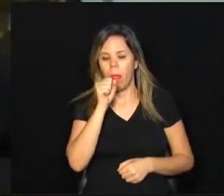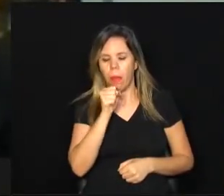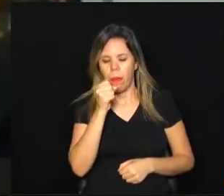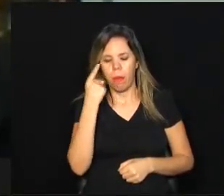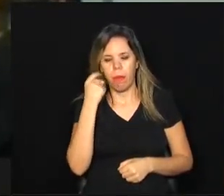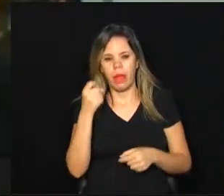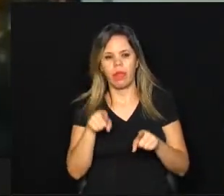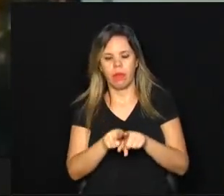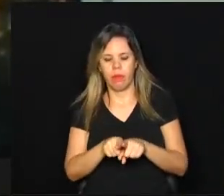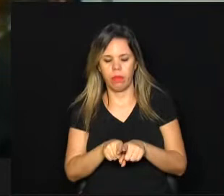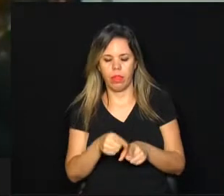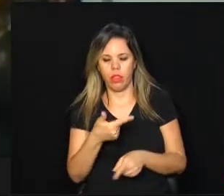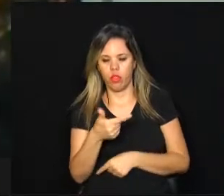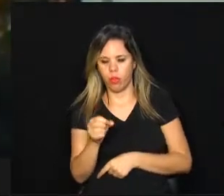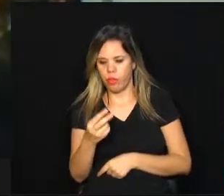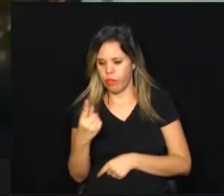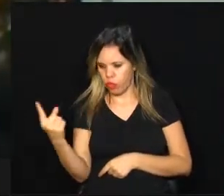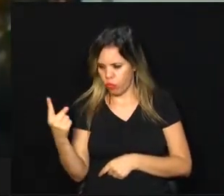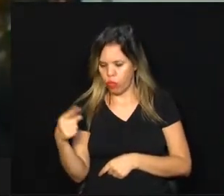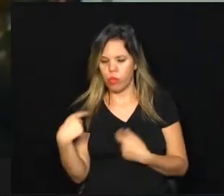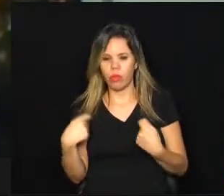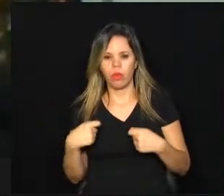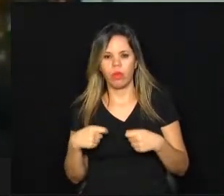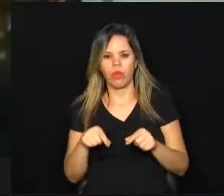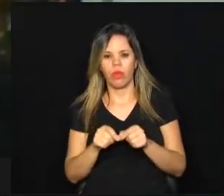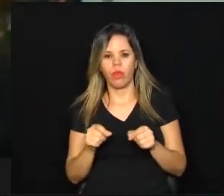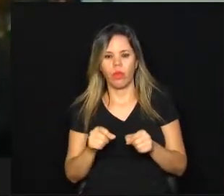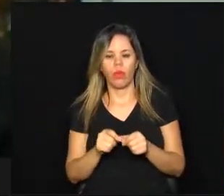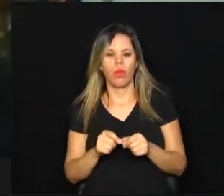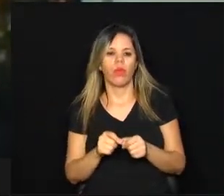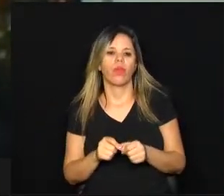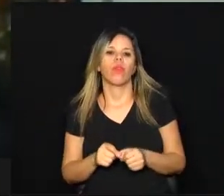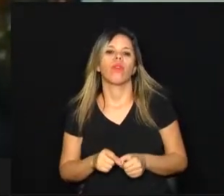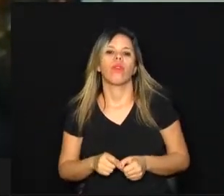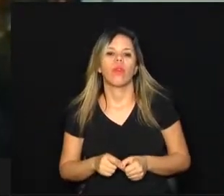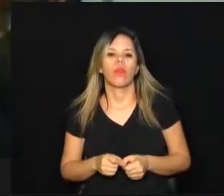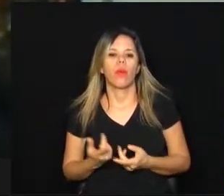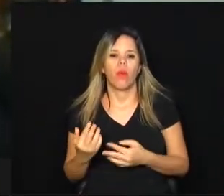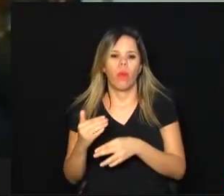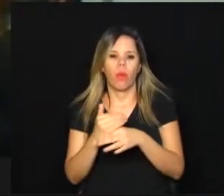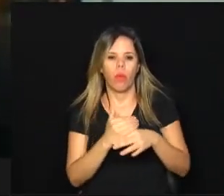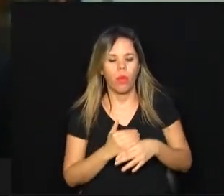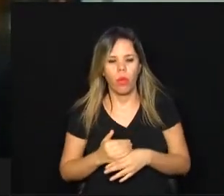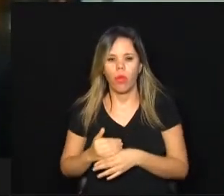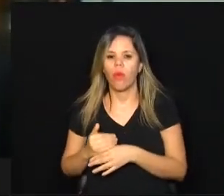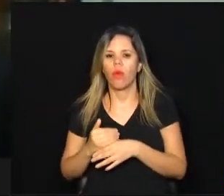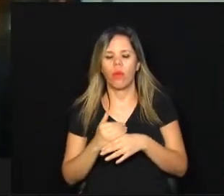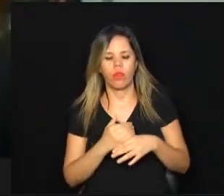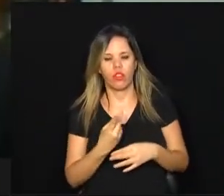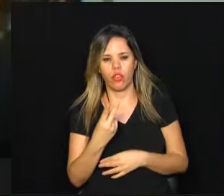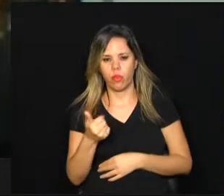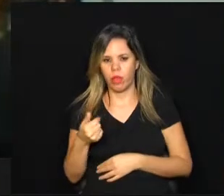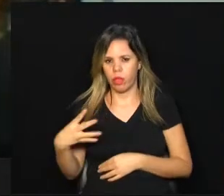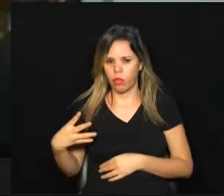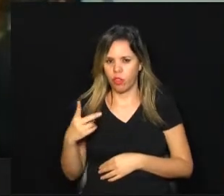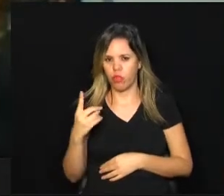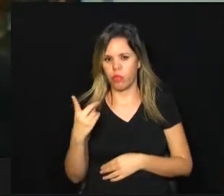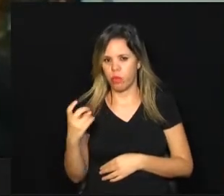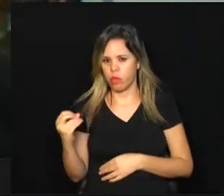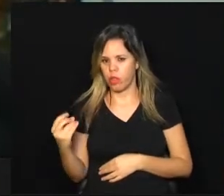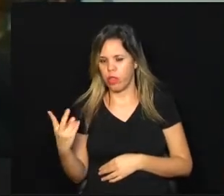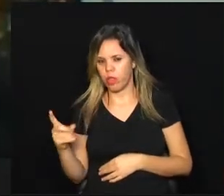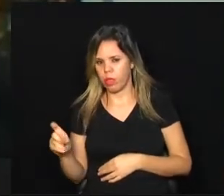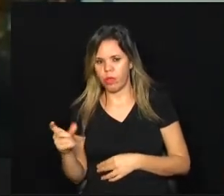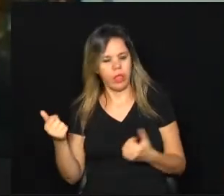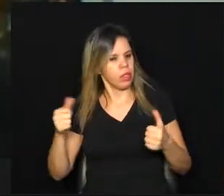2021 nós estamos prevendo um ano de igual teor de 2014 e 2015. Não vai ser